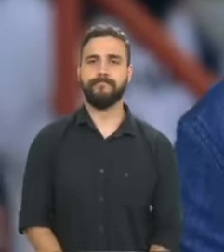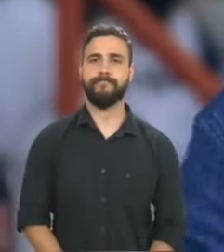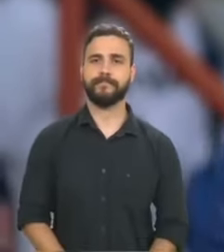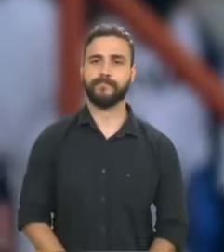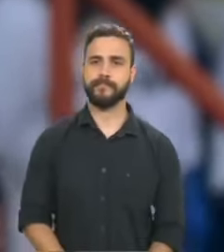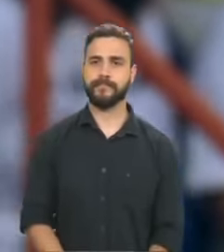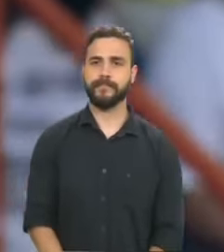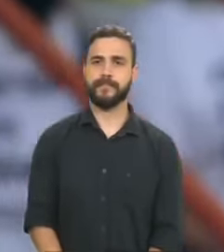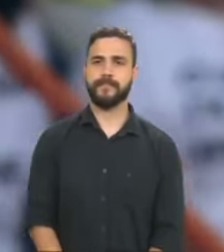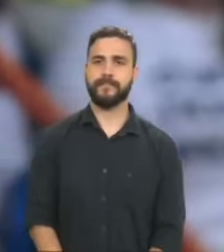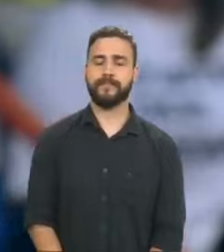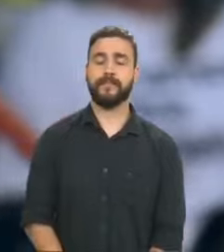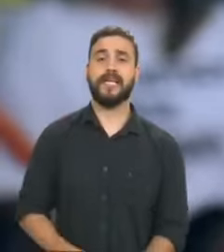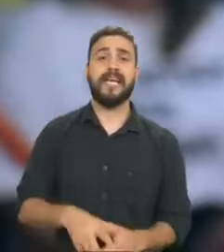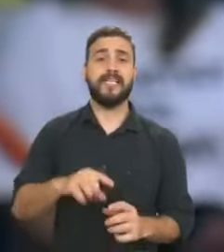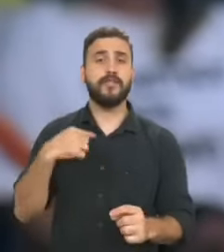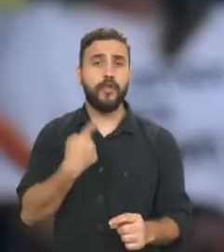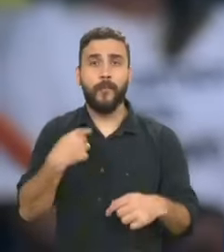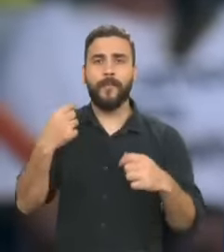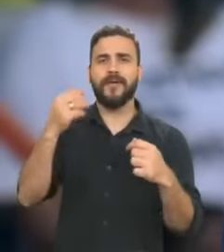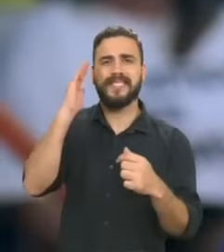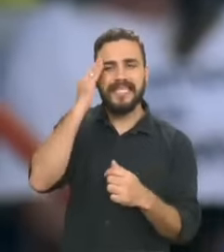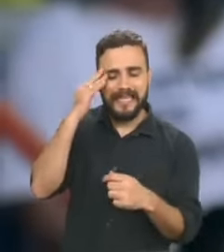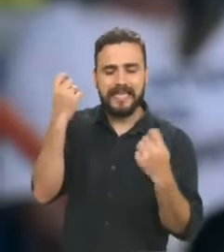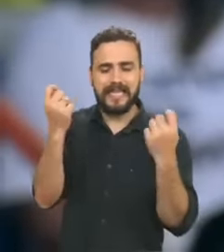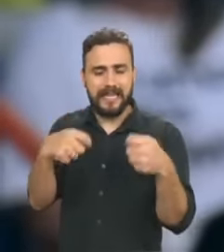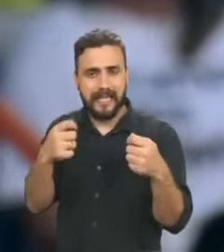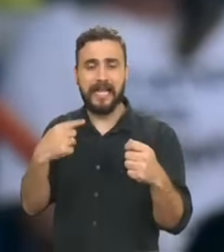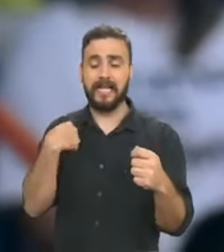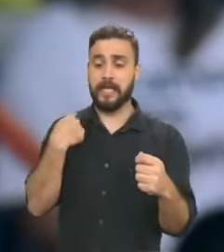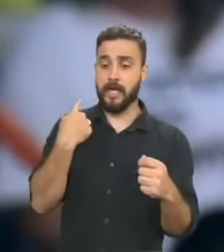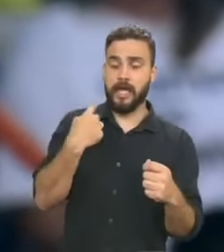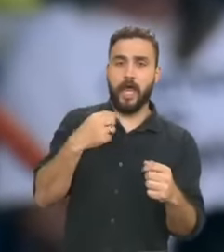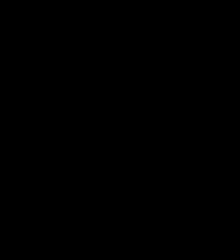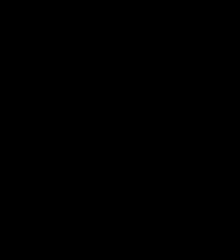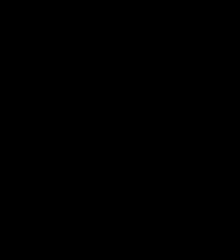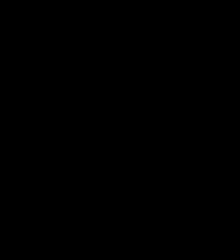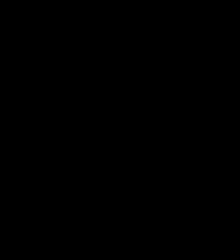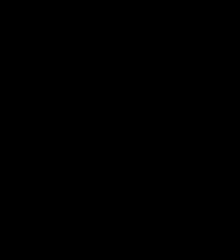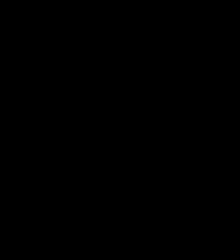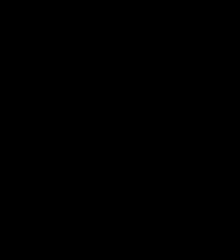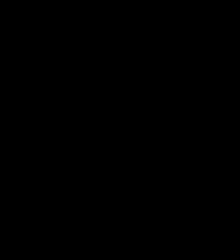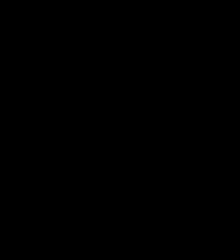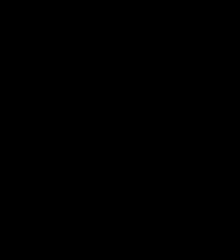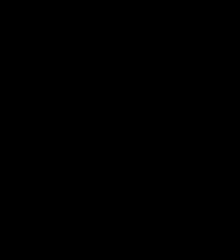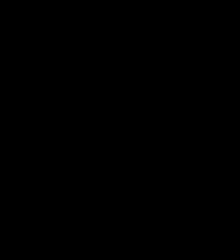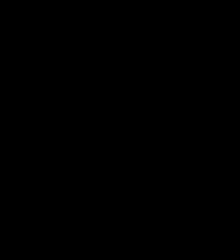mim. Se a gente entender que toda a igreja é o departamento de missão, toda a igreja é o departamento de oração.